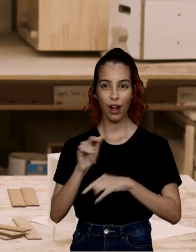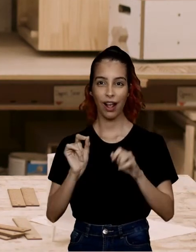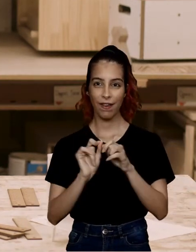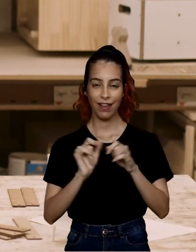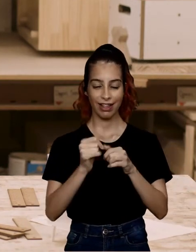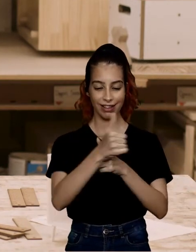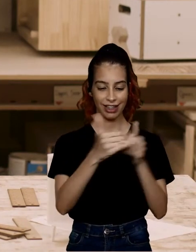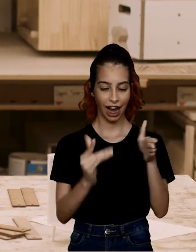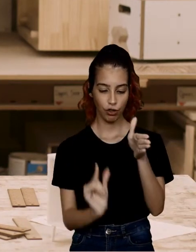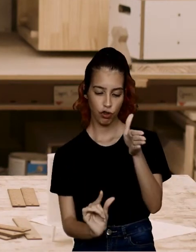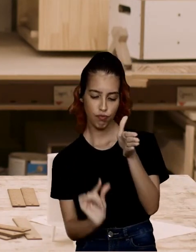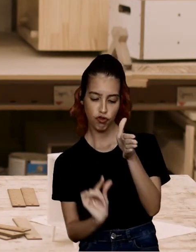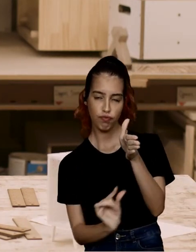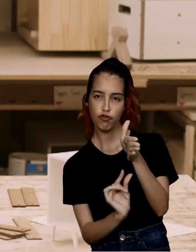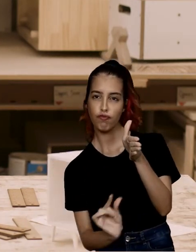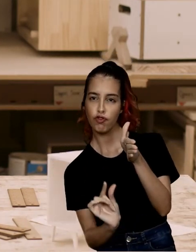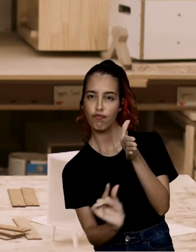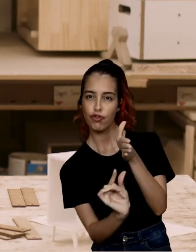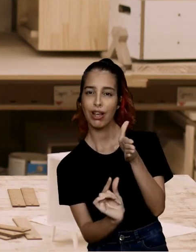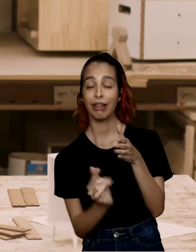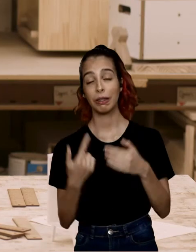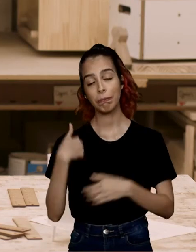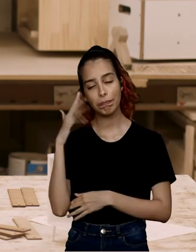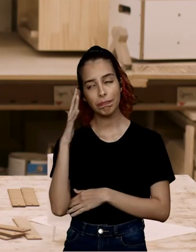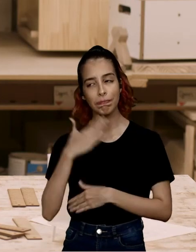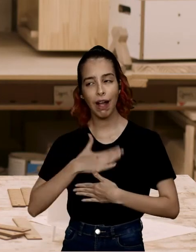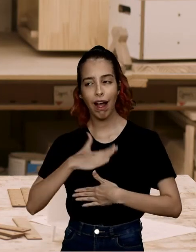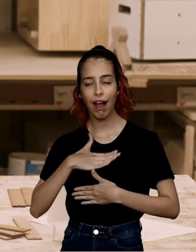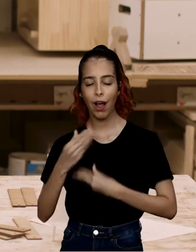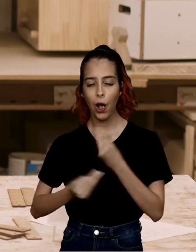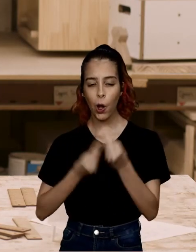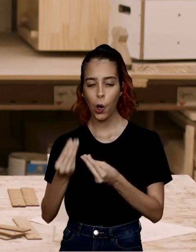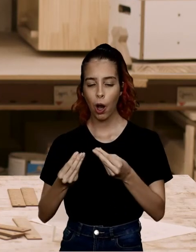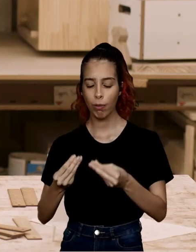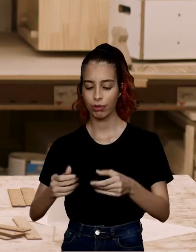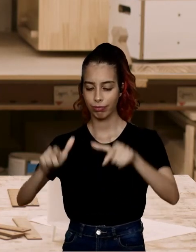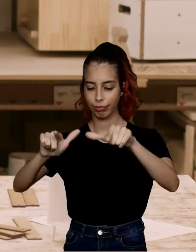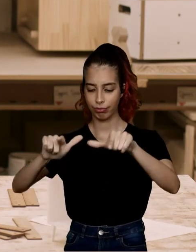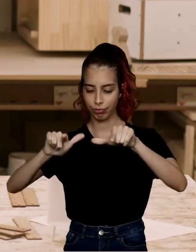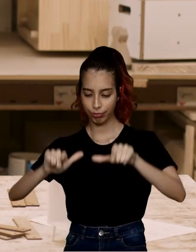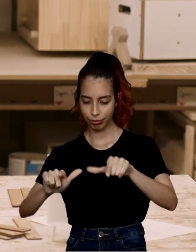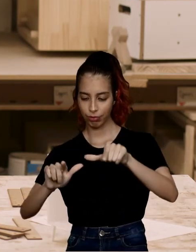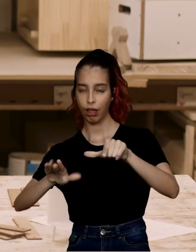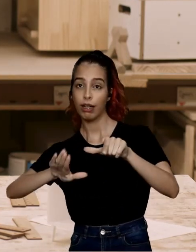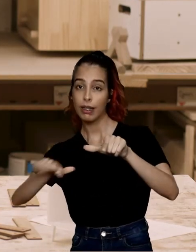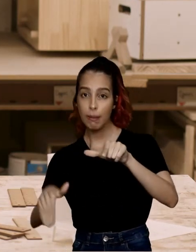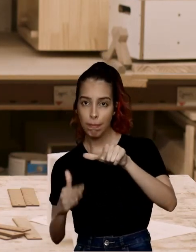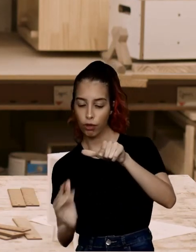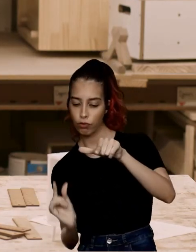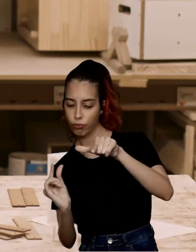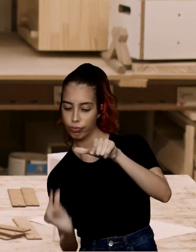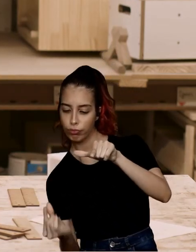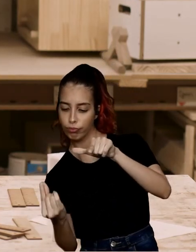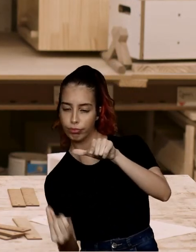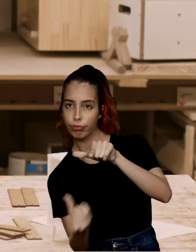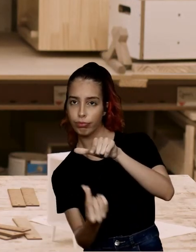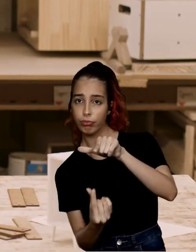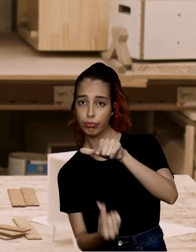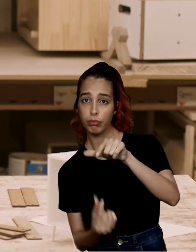Júlia fizeram, então depois eu vou pensar com calma um pezinho aqui, alguma coisa que eu